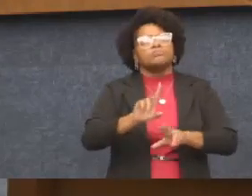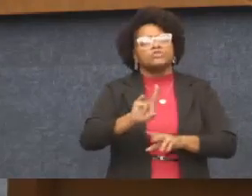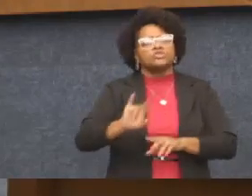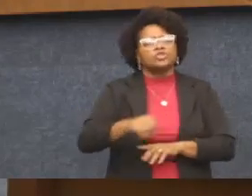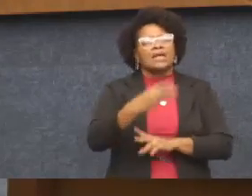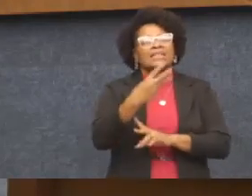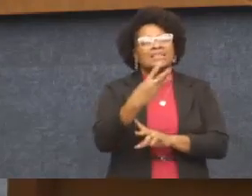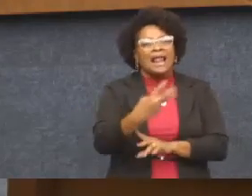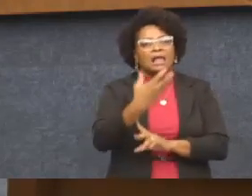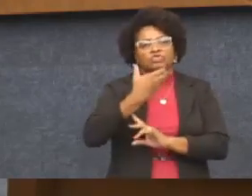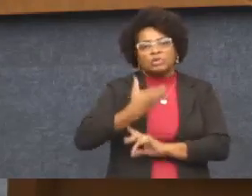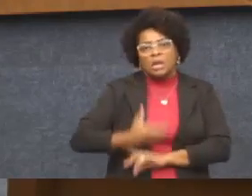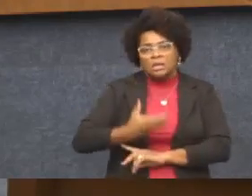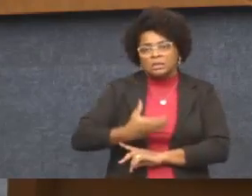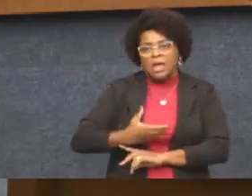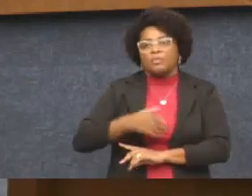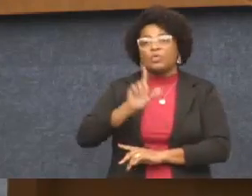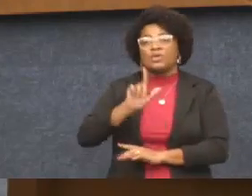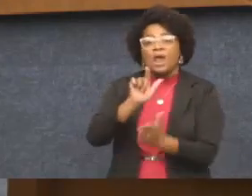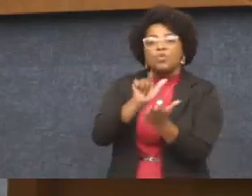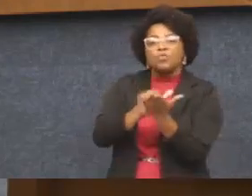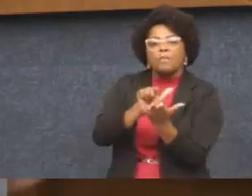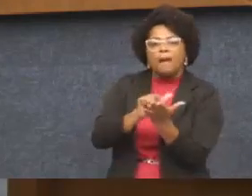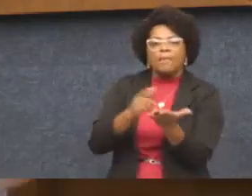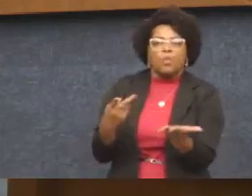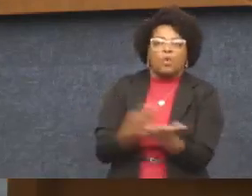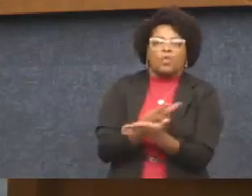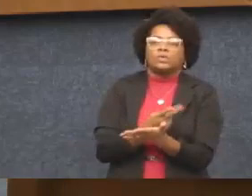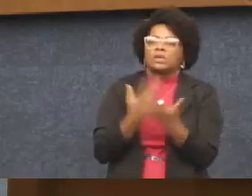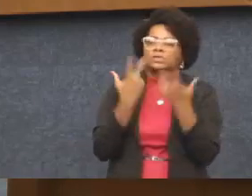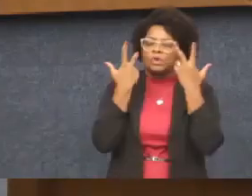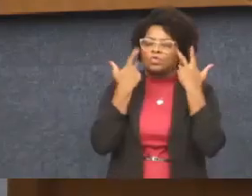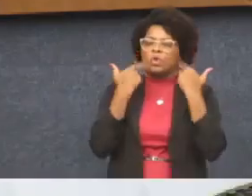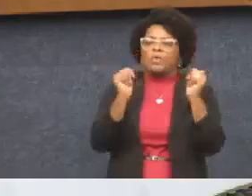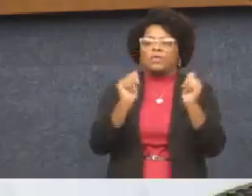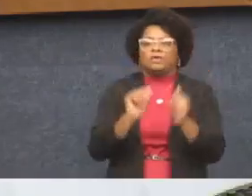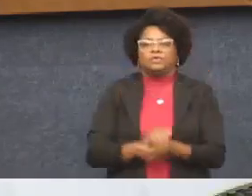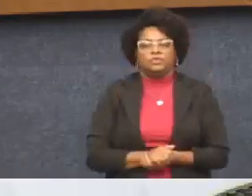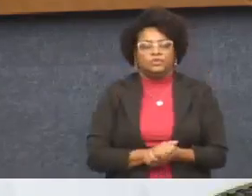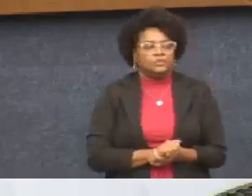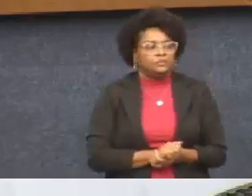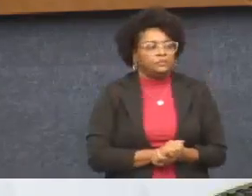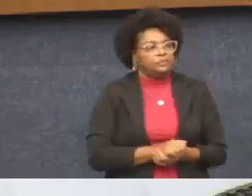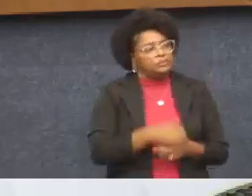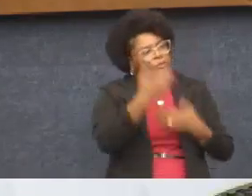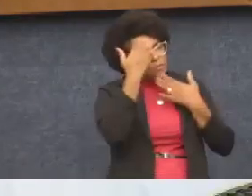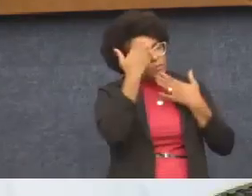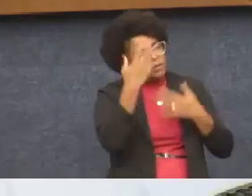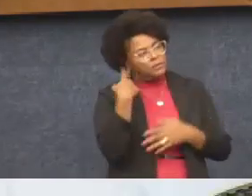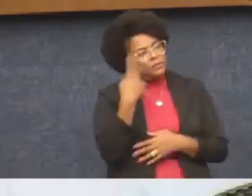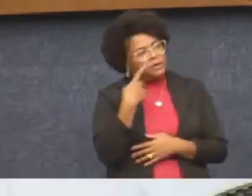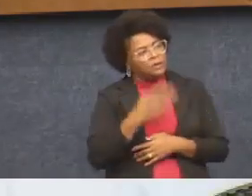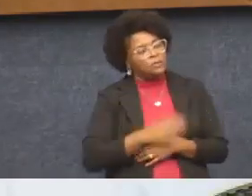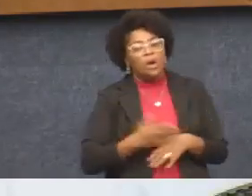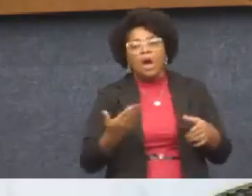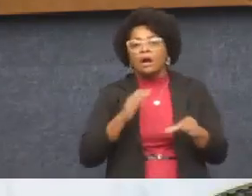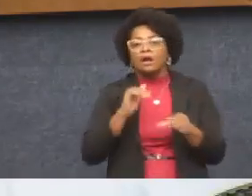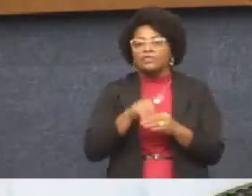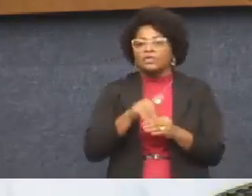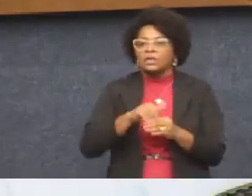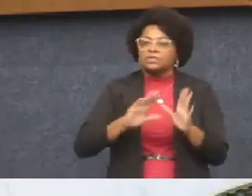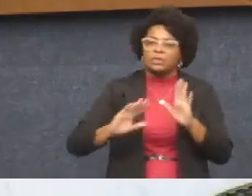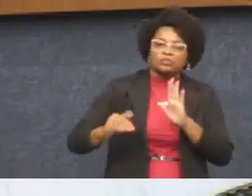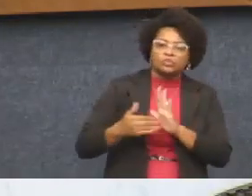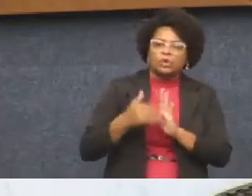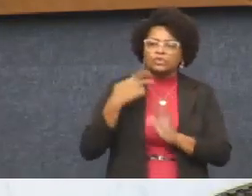no papel, ocorra sem nenhum problema. Obrigado, vereador. Obrigado. Em votação, senhoras